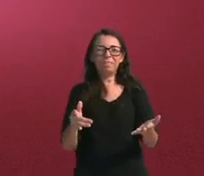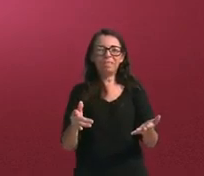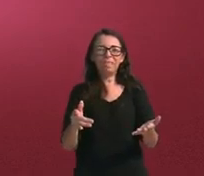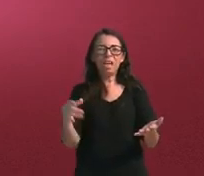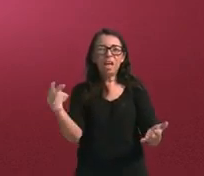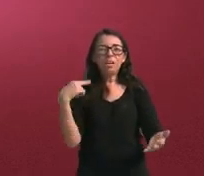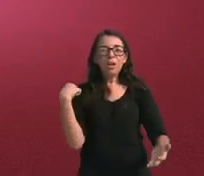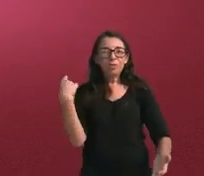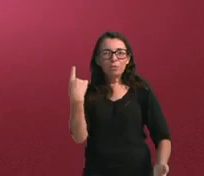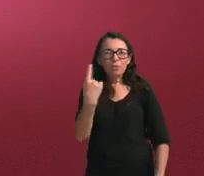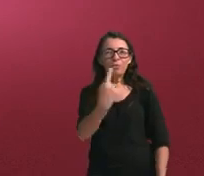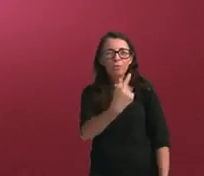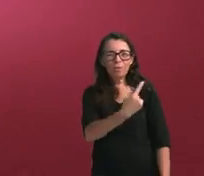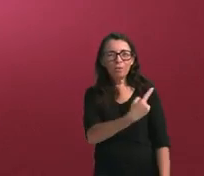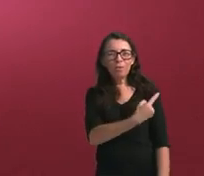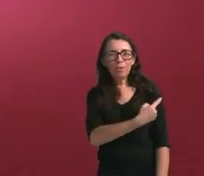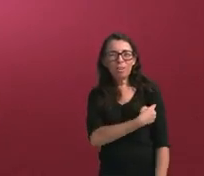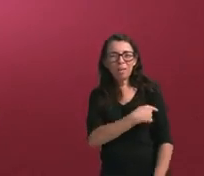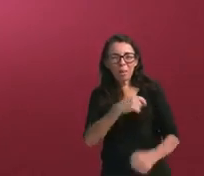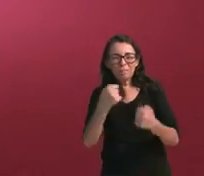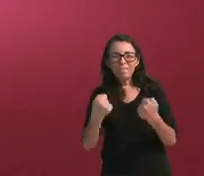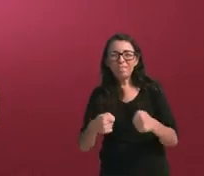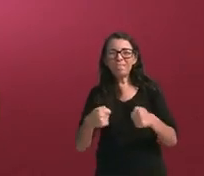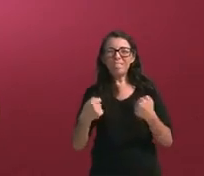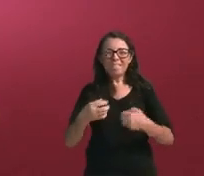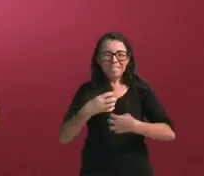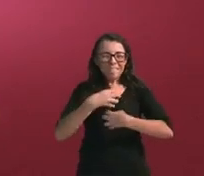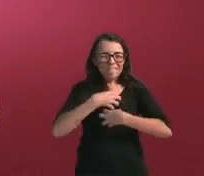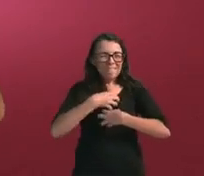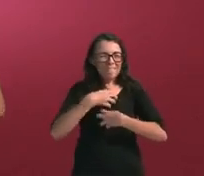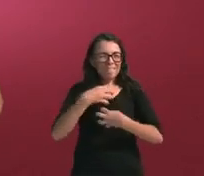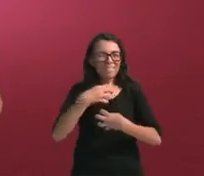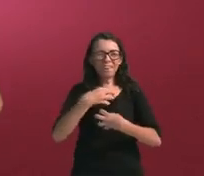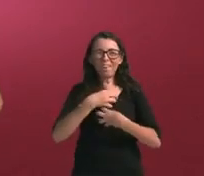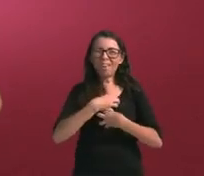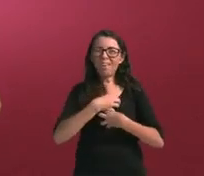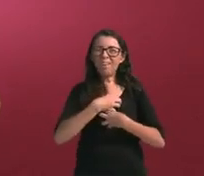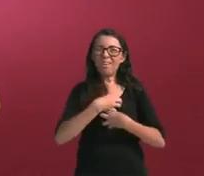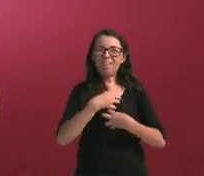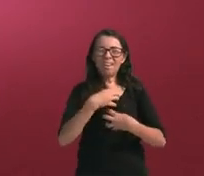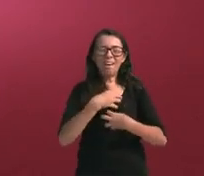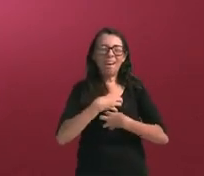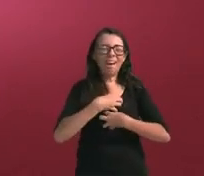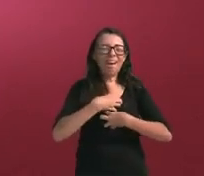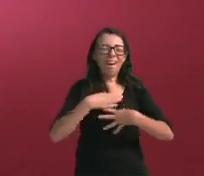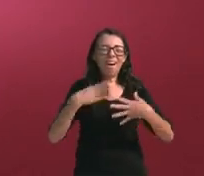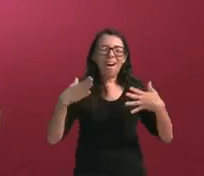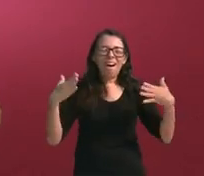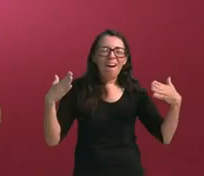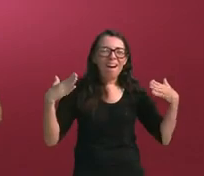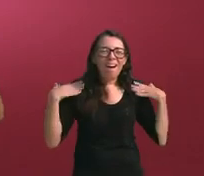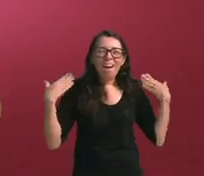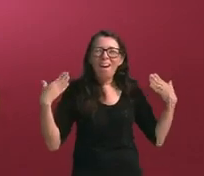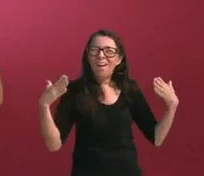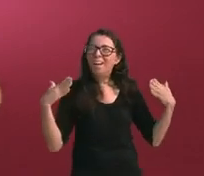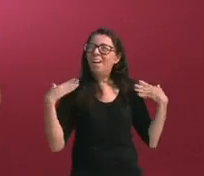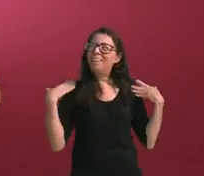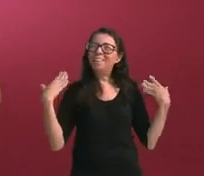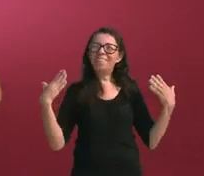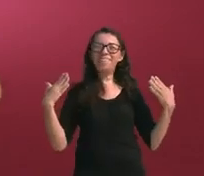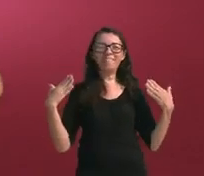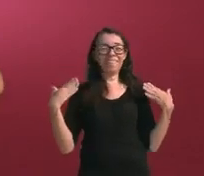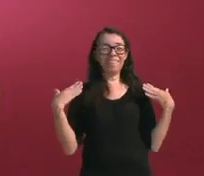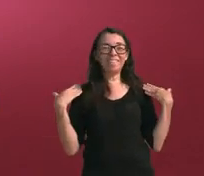salvos, em fazer parte do reino celestial que vos tenho prometido desde